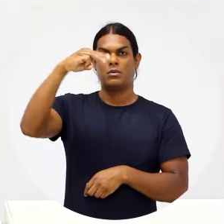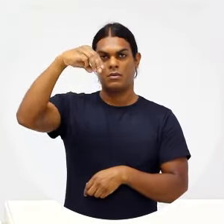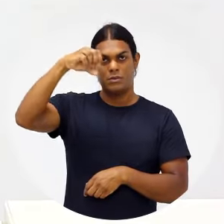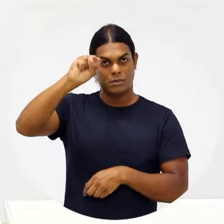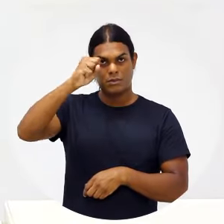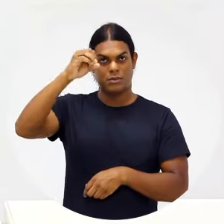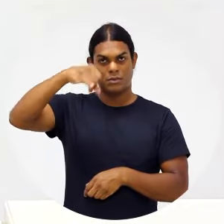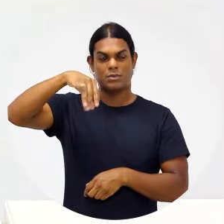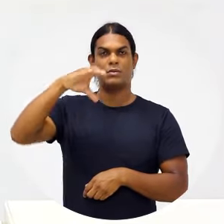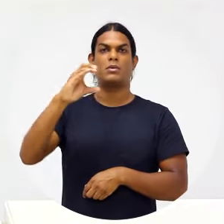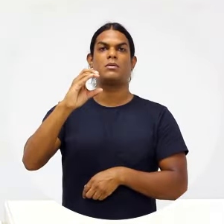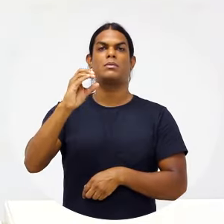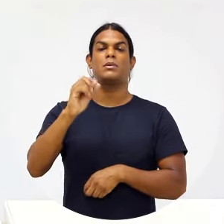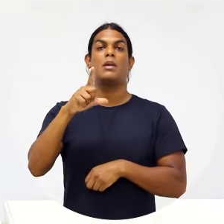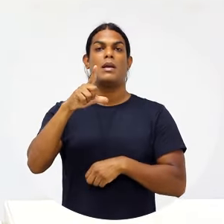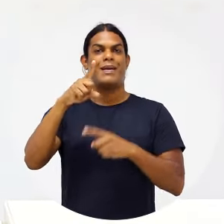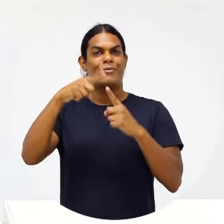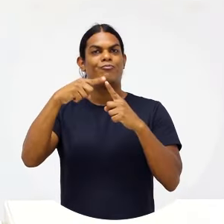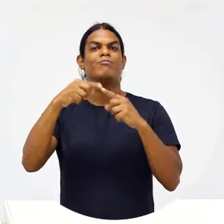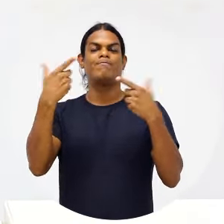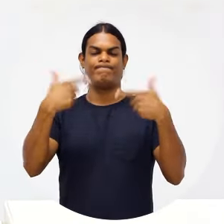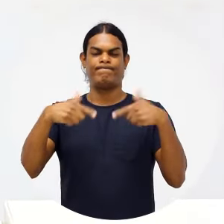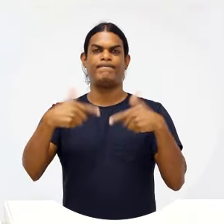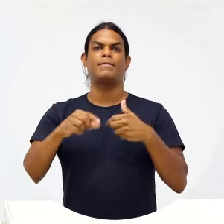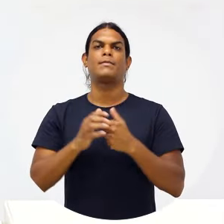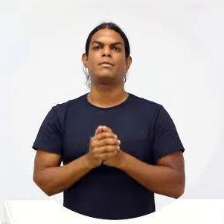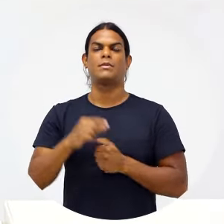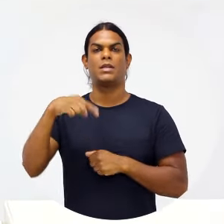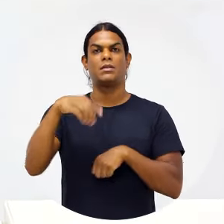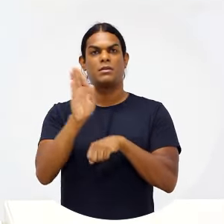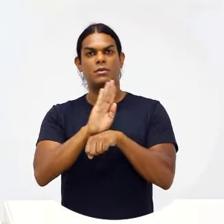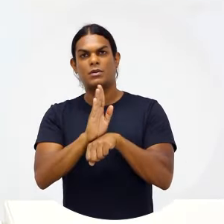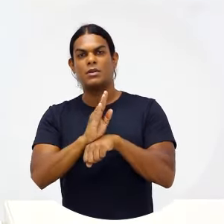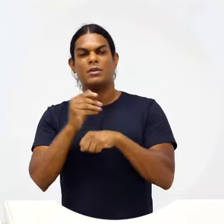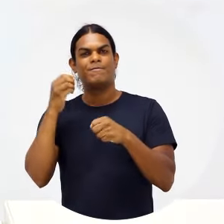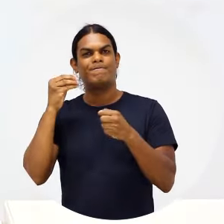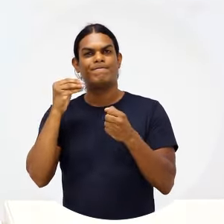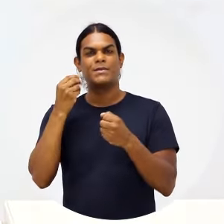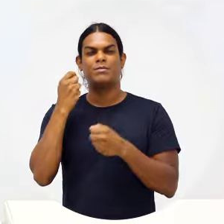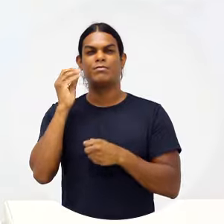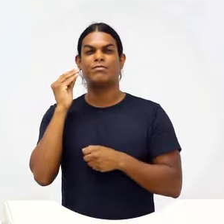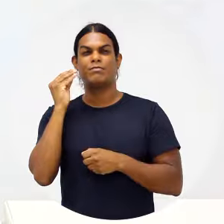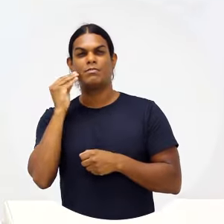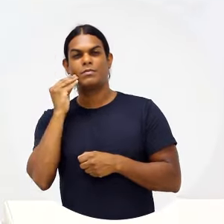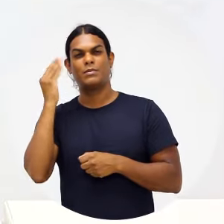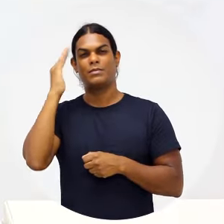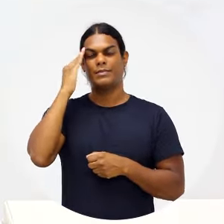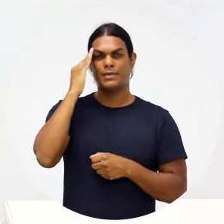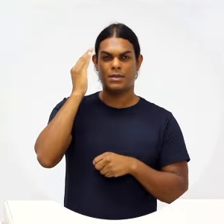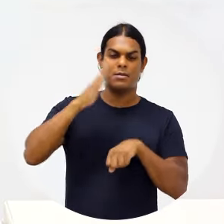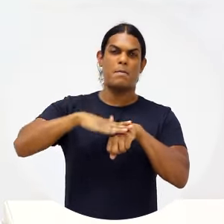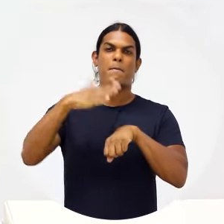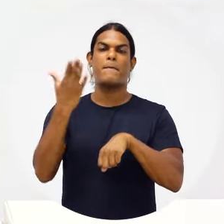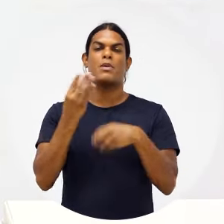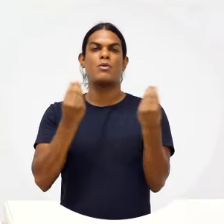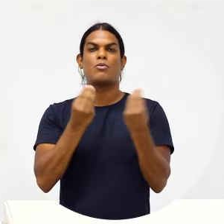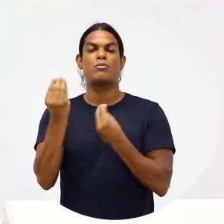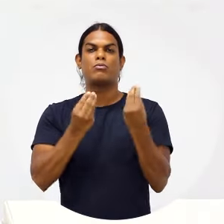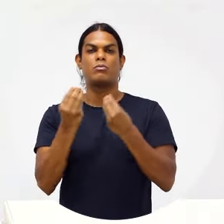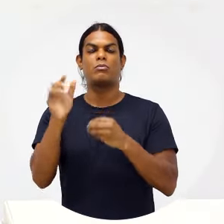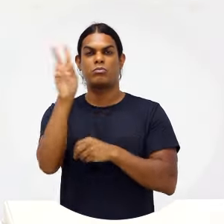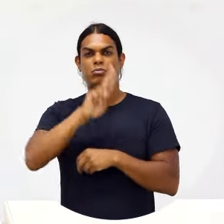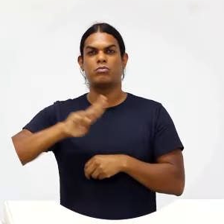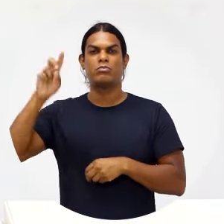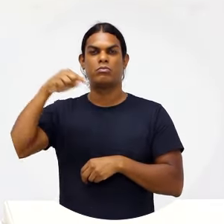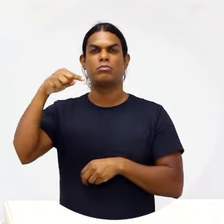serviços. Nessa videoaula especificamente, vamos tentar entender melhor o dimensionamento desse serviço. No caso,